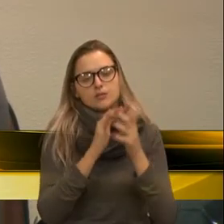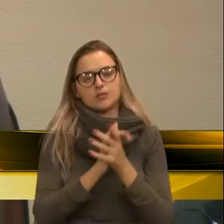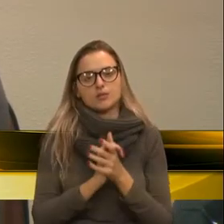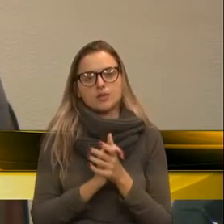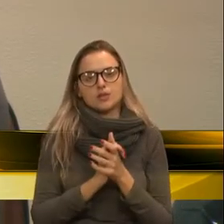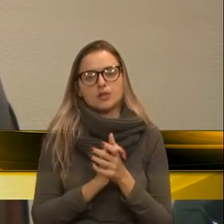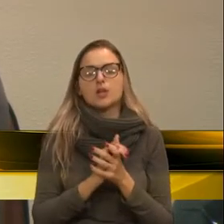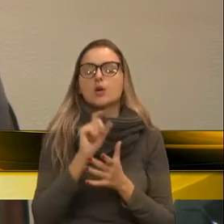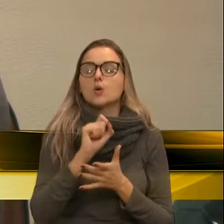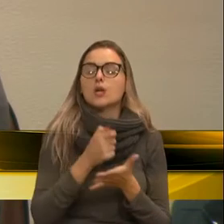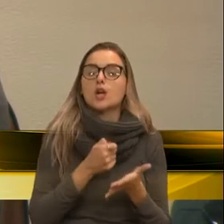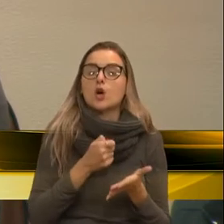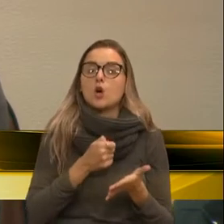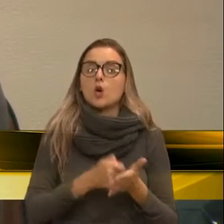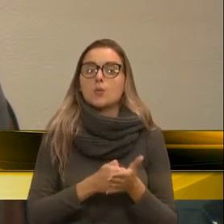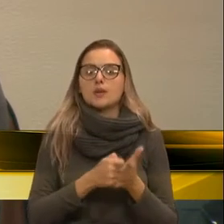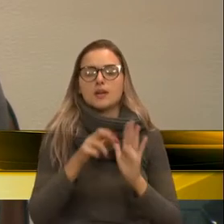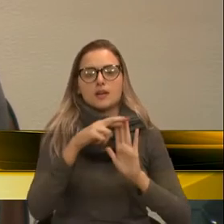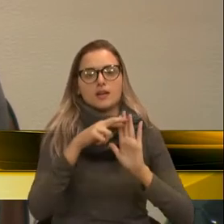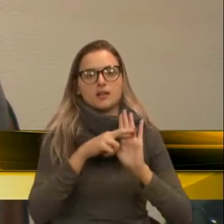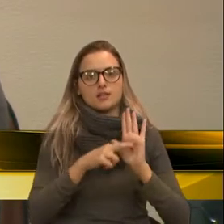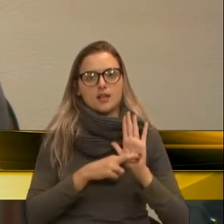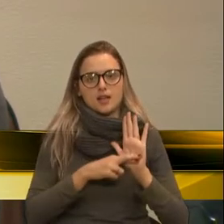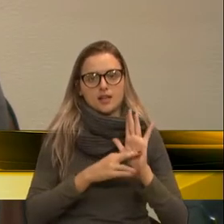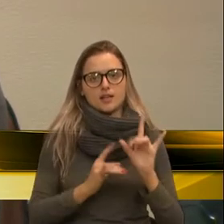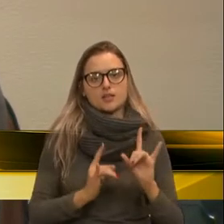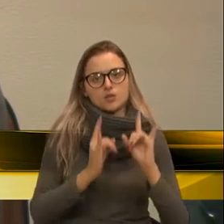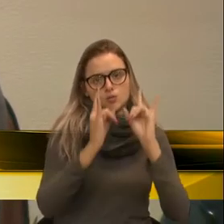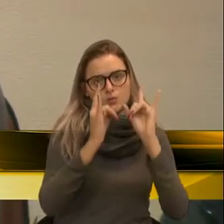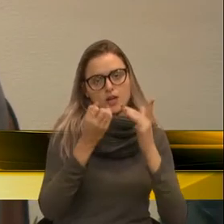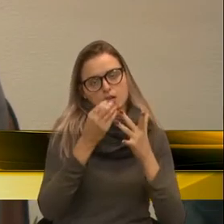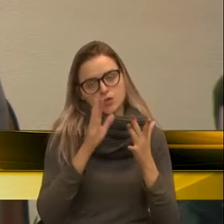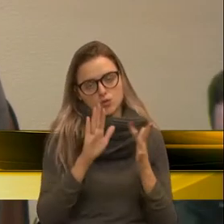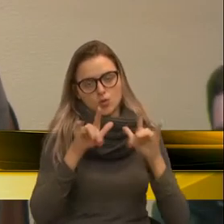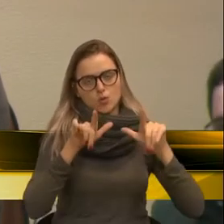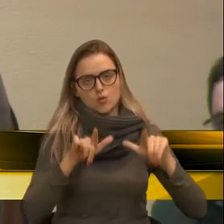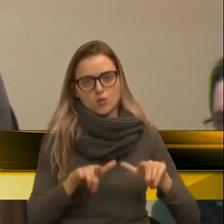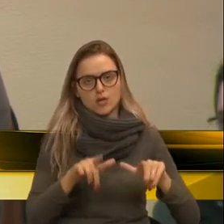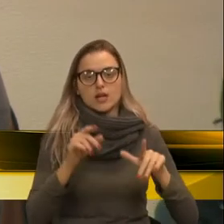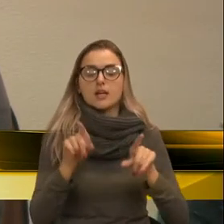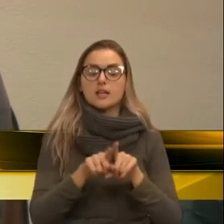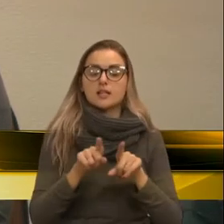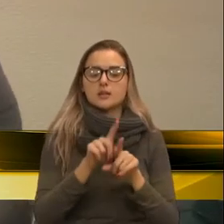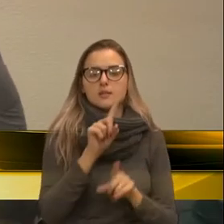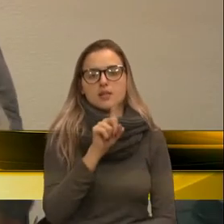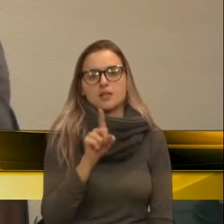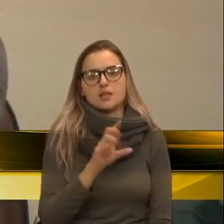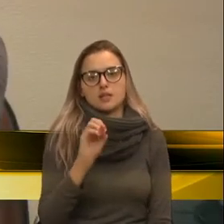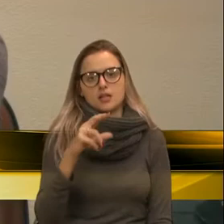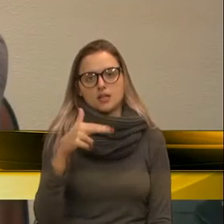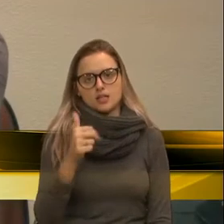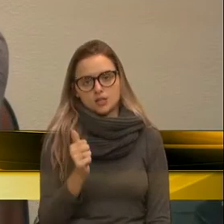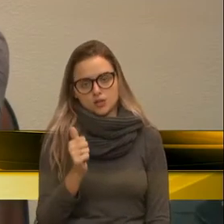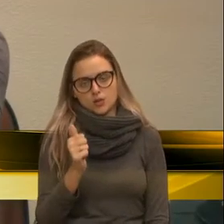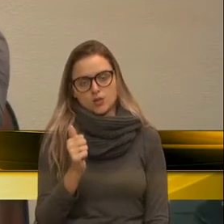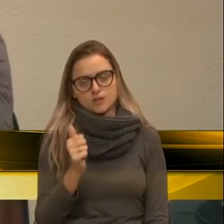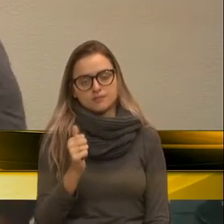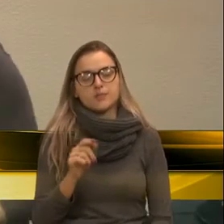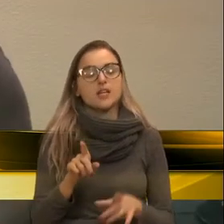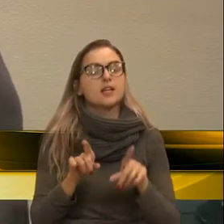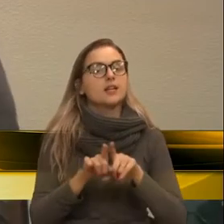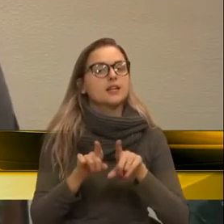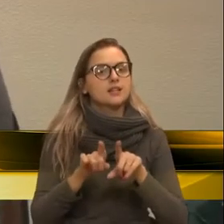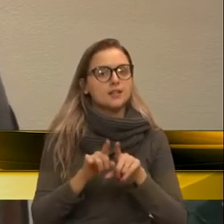as exigências dos parâmetros da edificação, assim como o zoneamento definido. Relata não